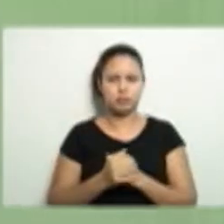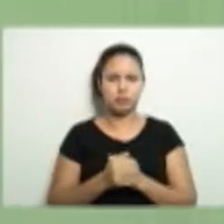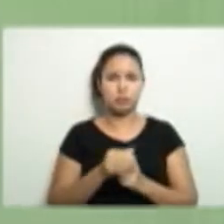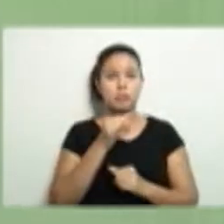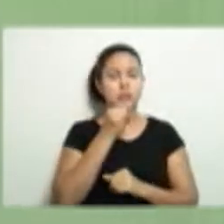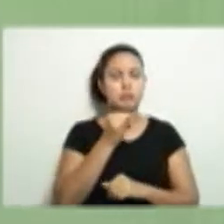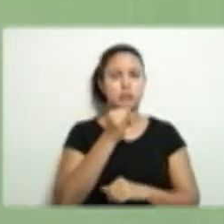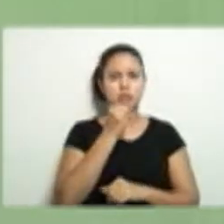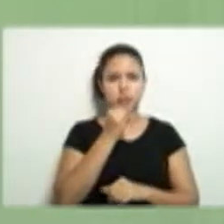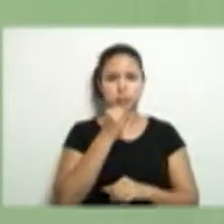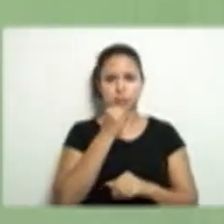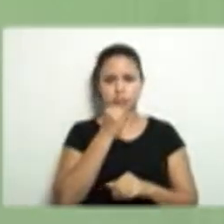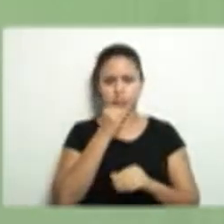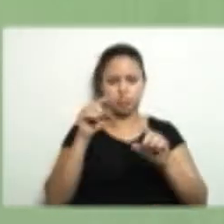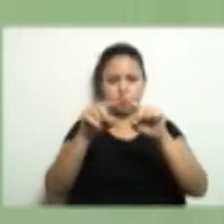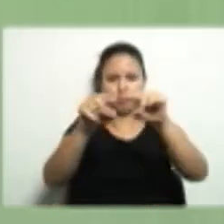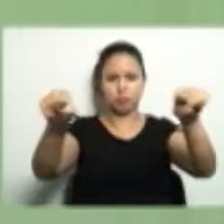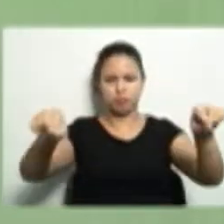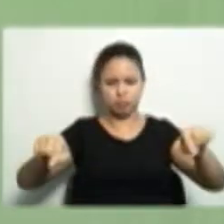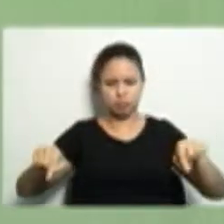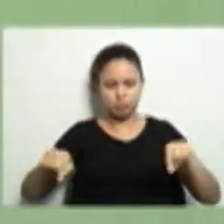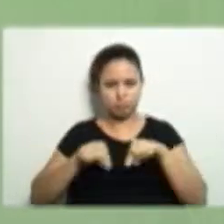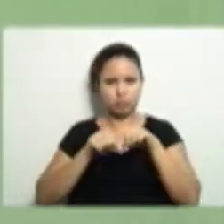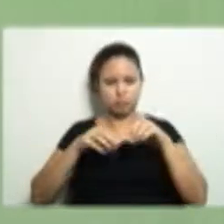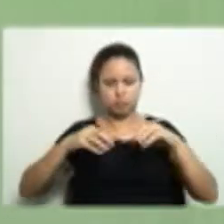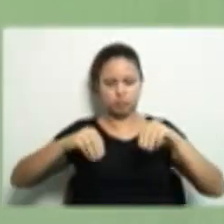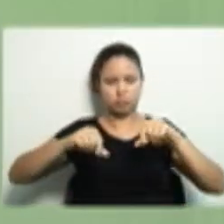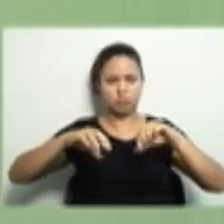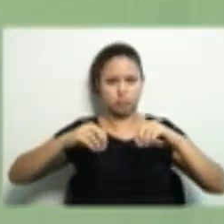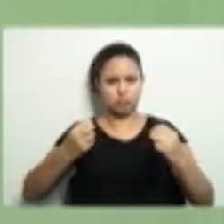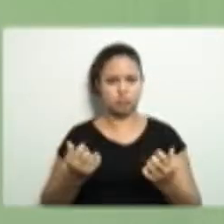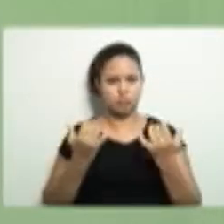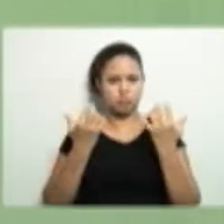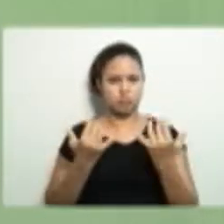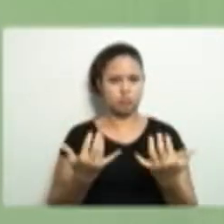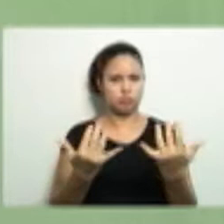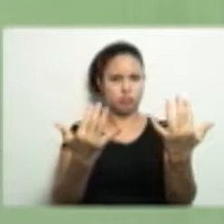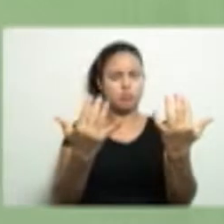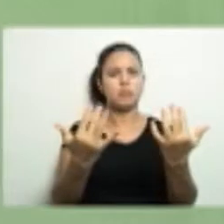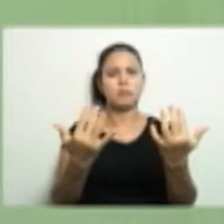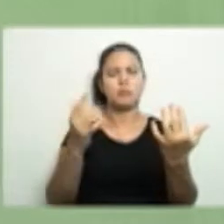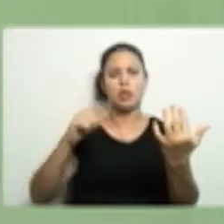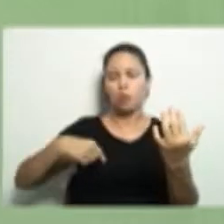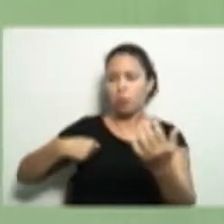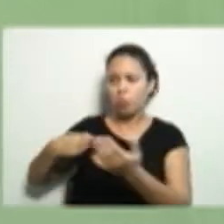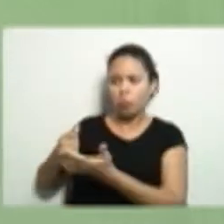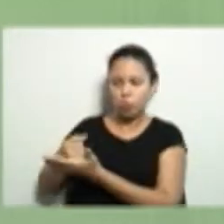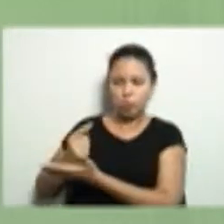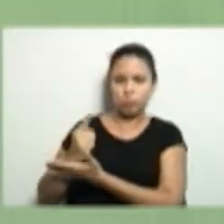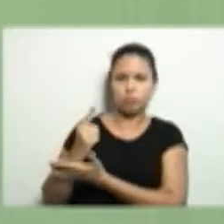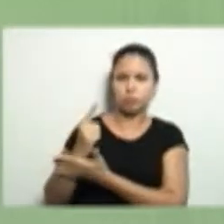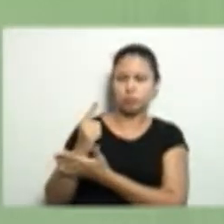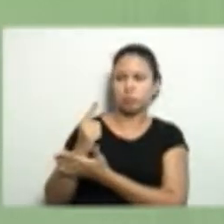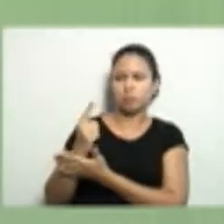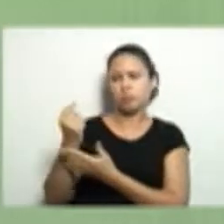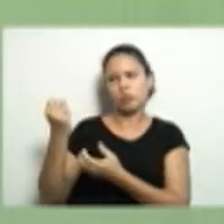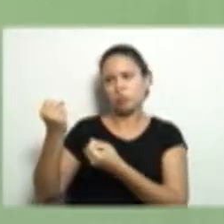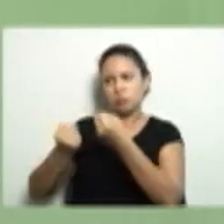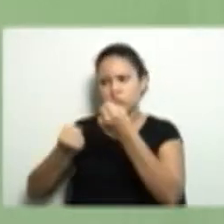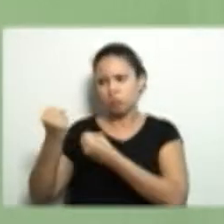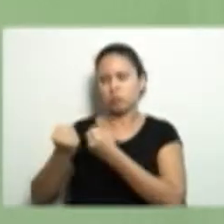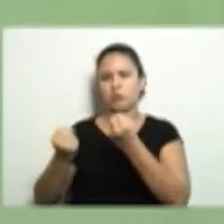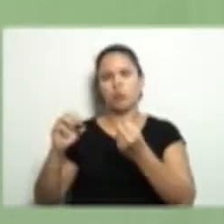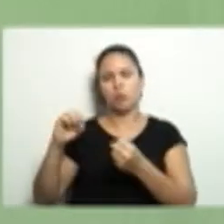colher a produção de uma plantação é uma coisa que você melhora quando você compra uma máquina mais específica. Ou fazer